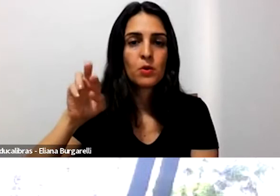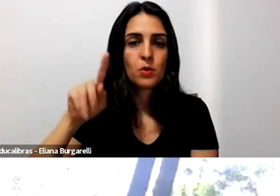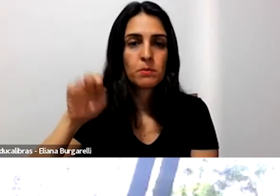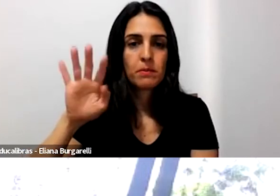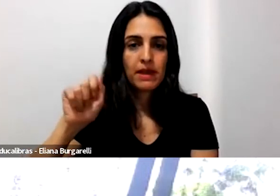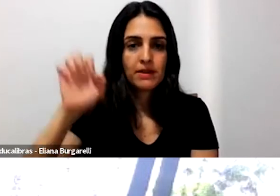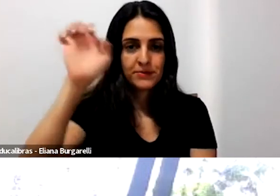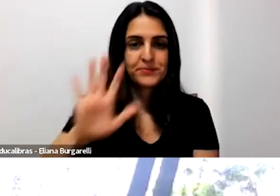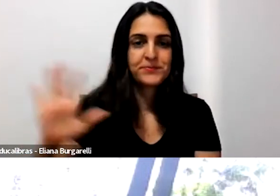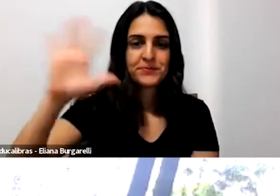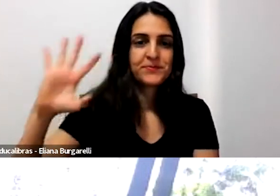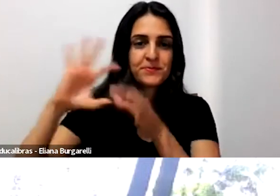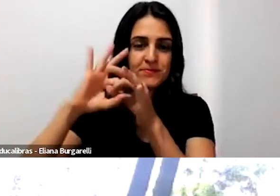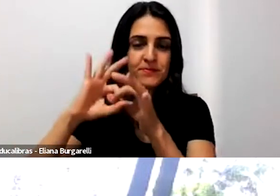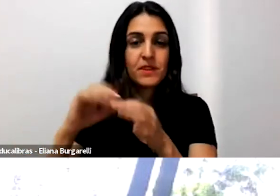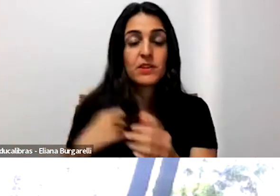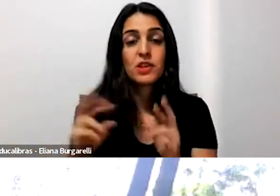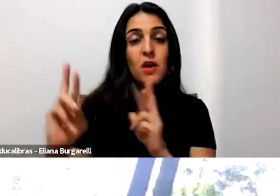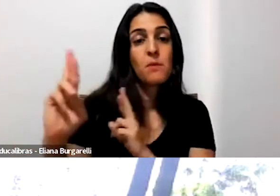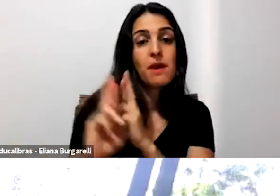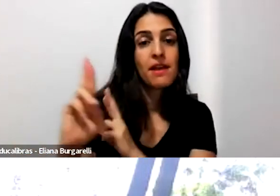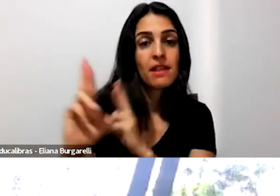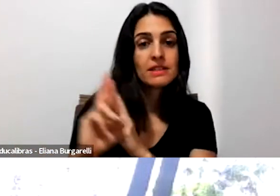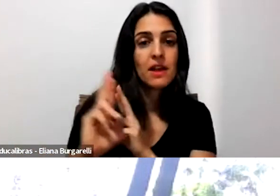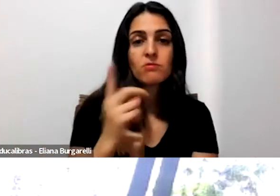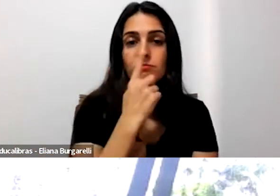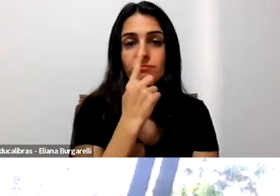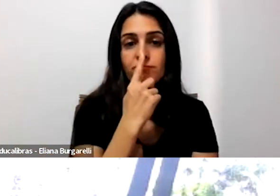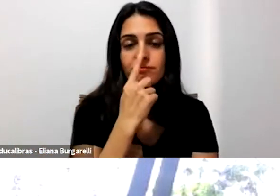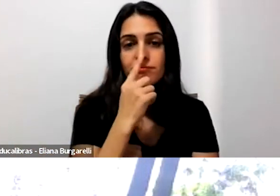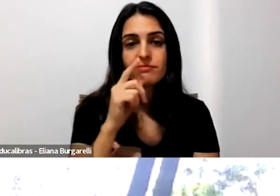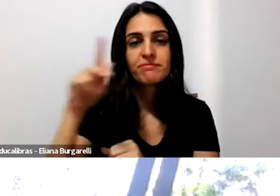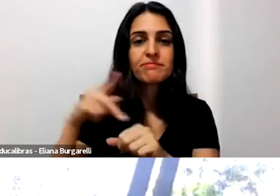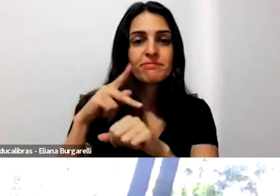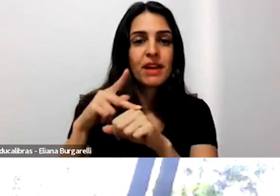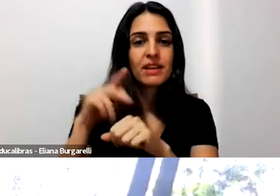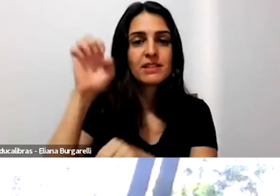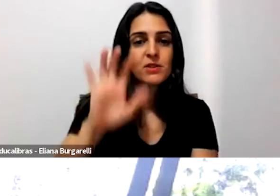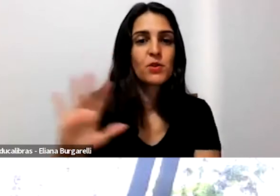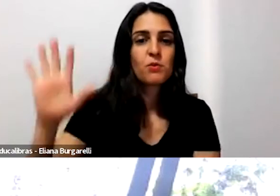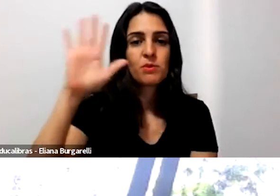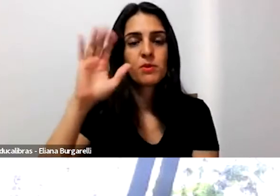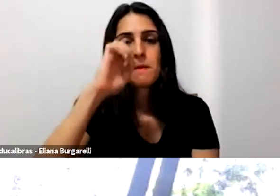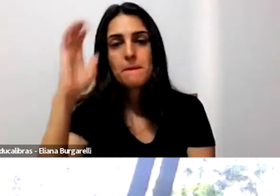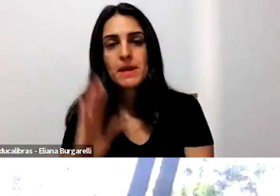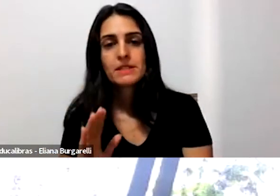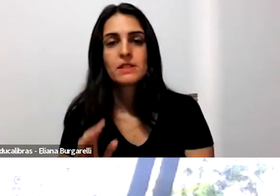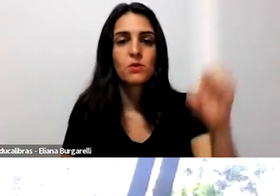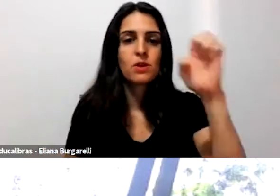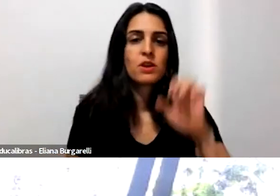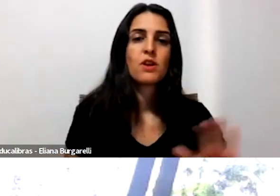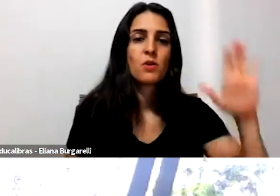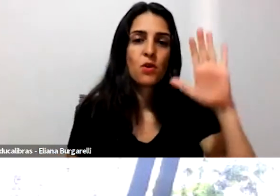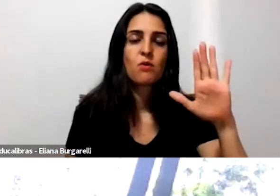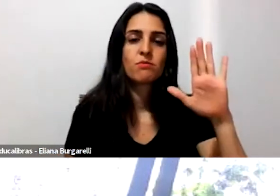uma tentação de abrir uma brecha para o apoio ao acordo Mercosul e União Europeia após a eleição